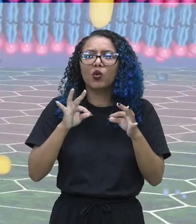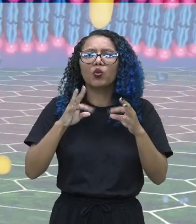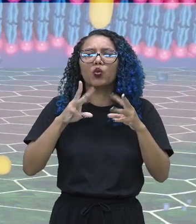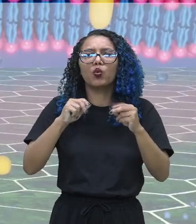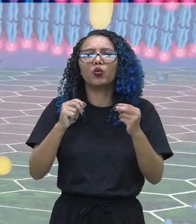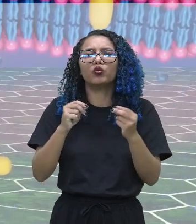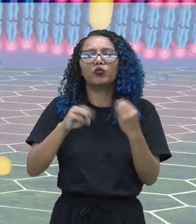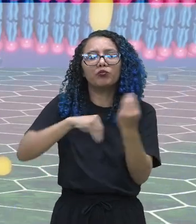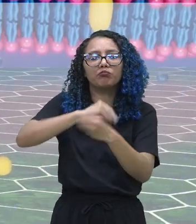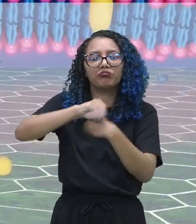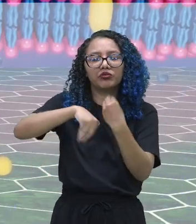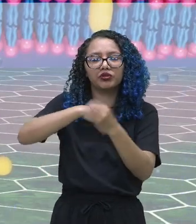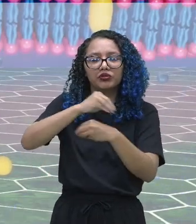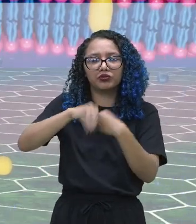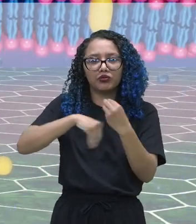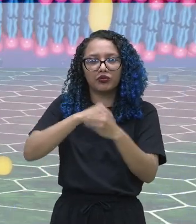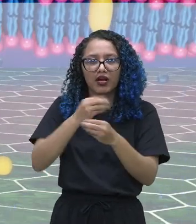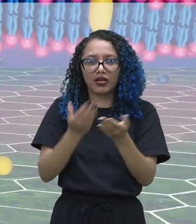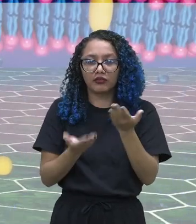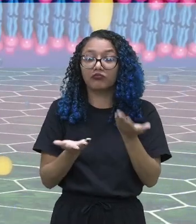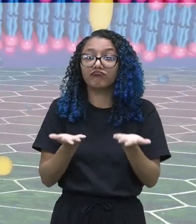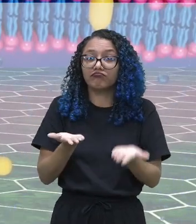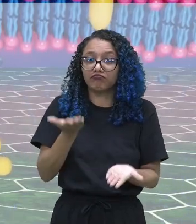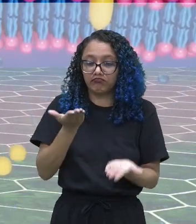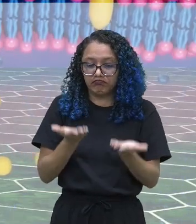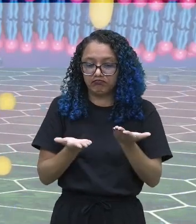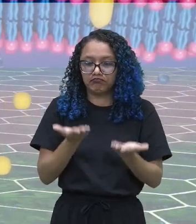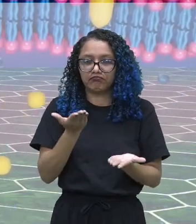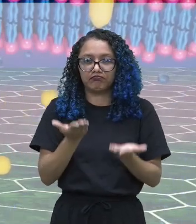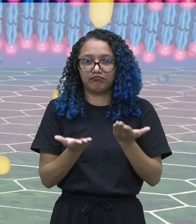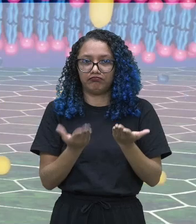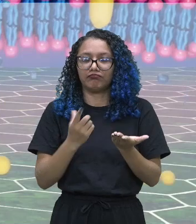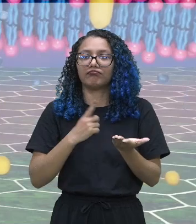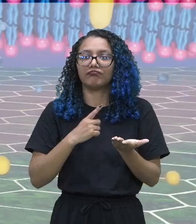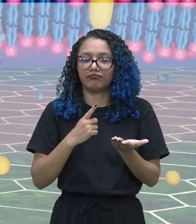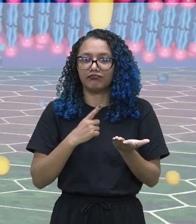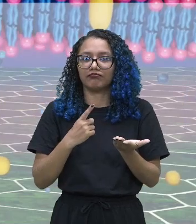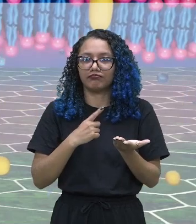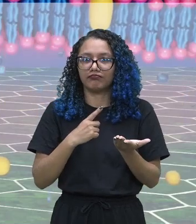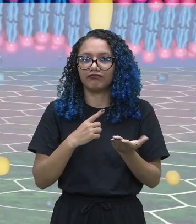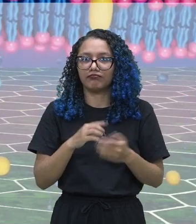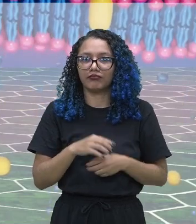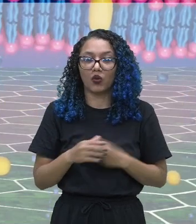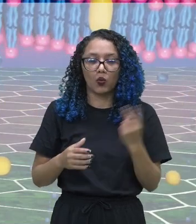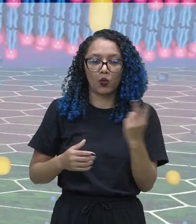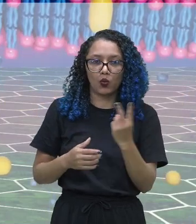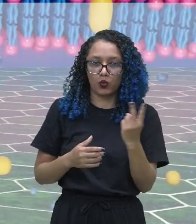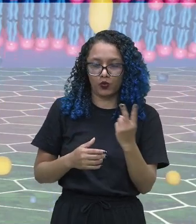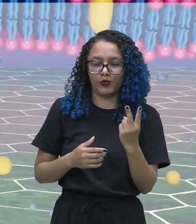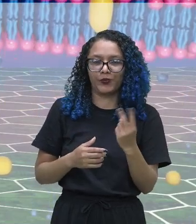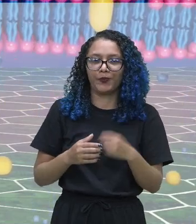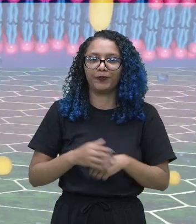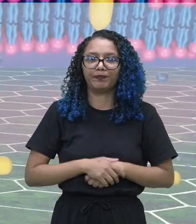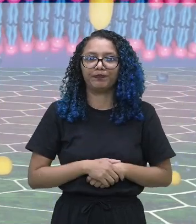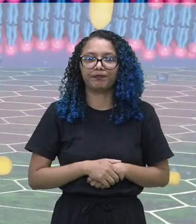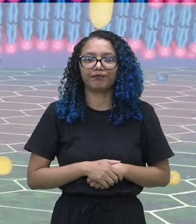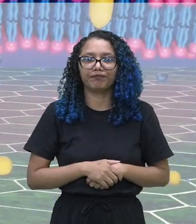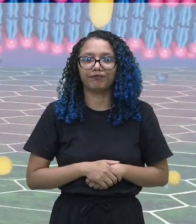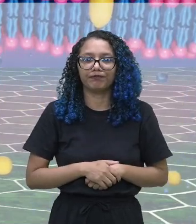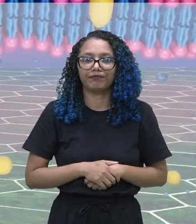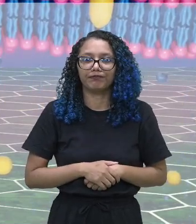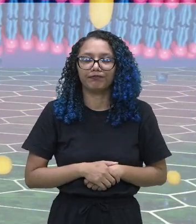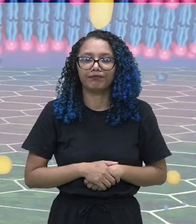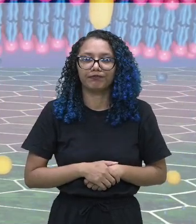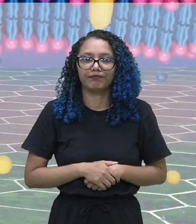mesmo tom, vai haver um equilíbrio entre aqueles soluto e solvente, ok? Então aí